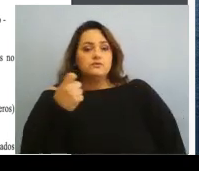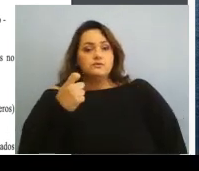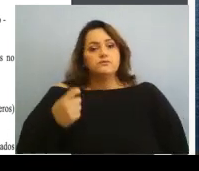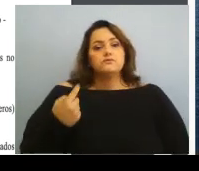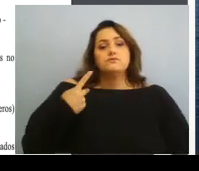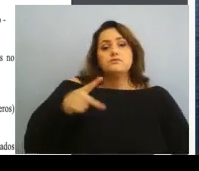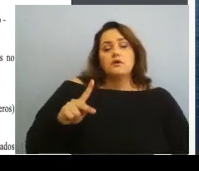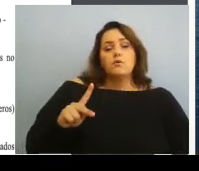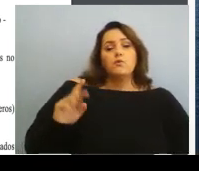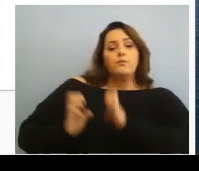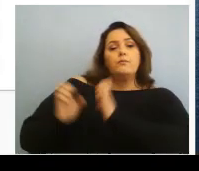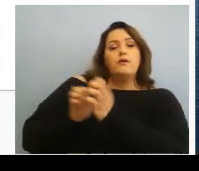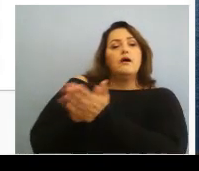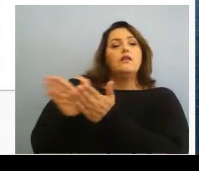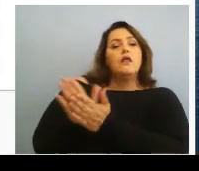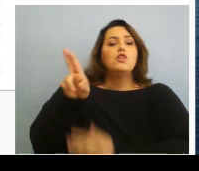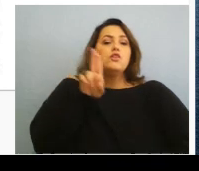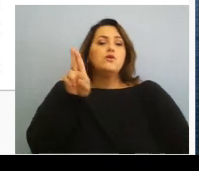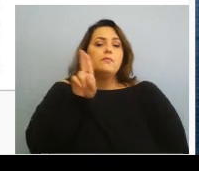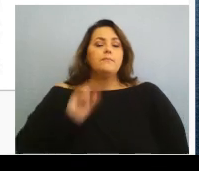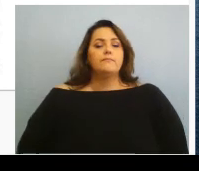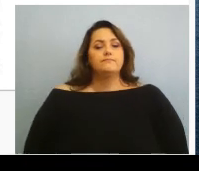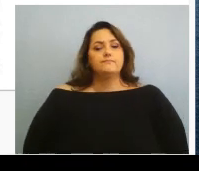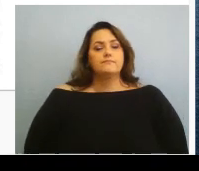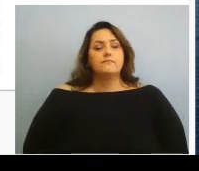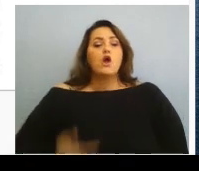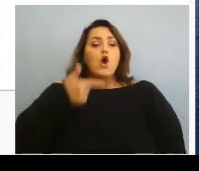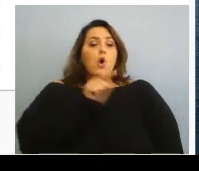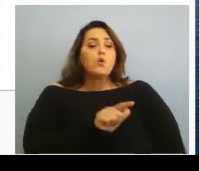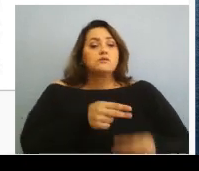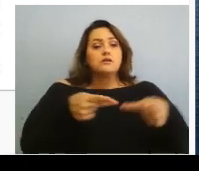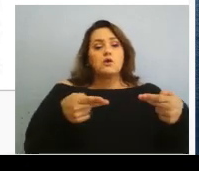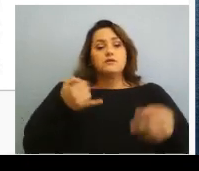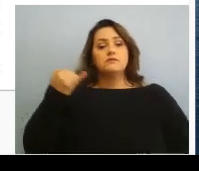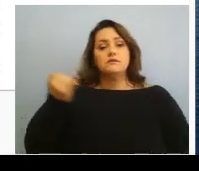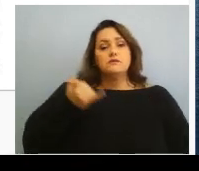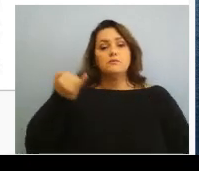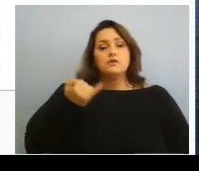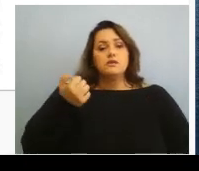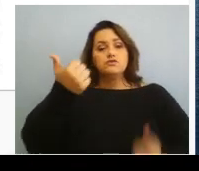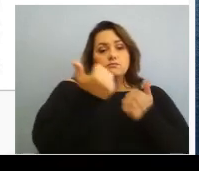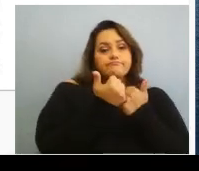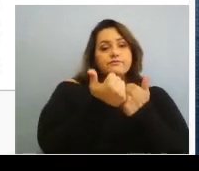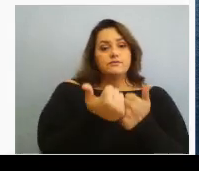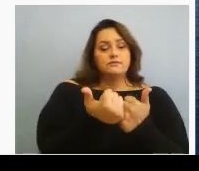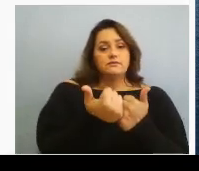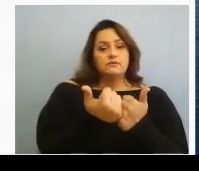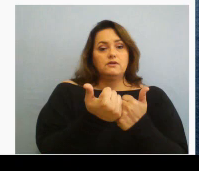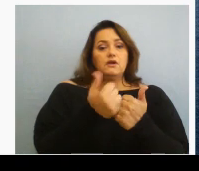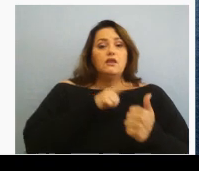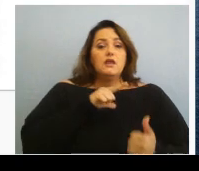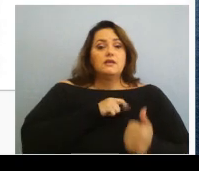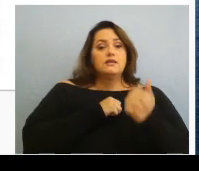são denominados. Outro ponto importante do campo de ajuda é que você tem o índice do manual de